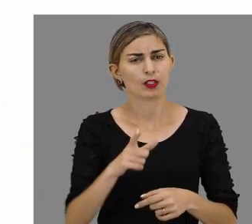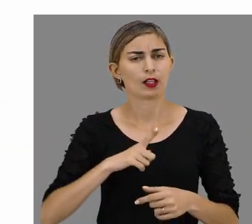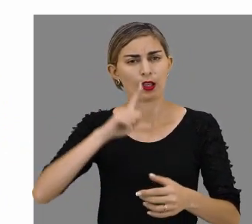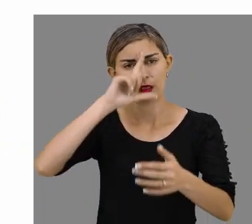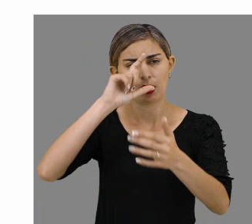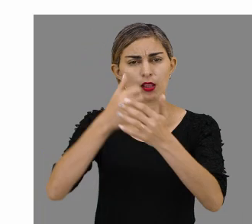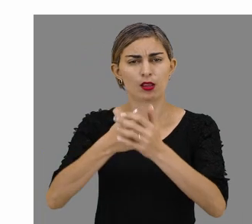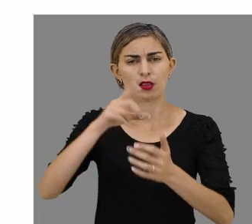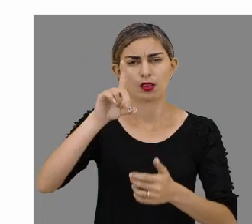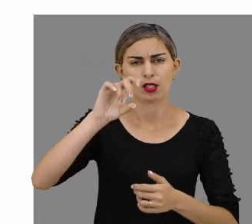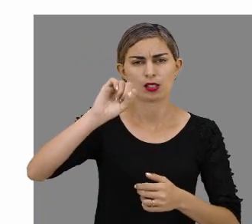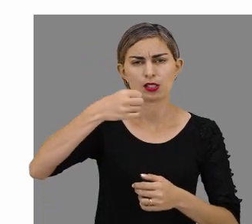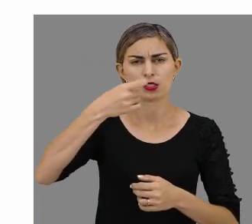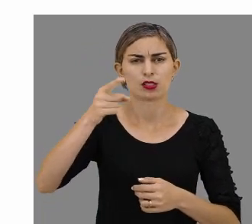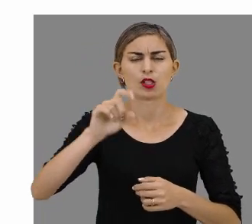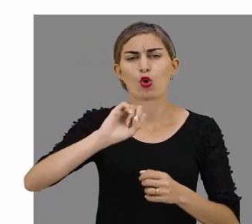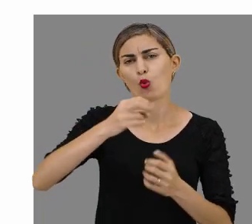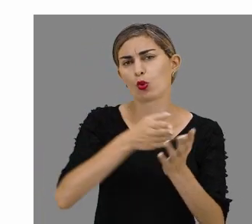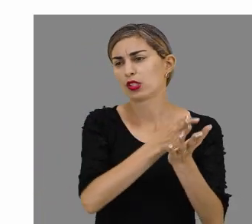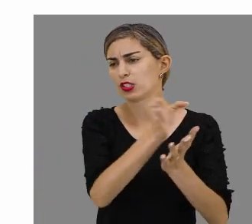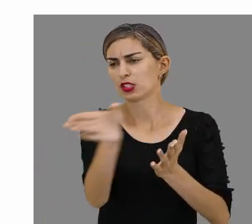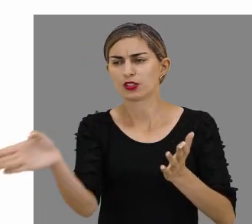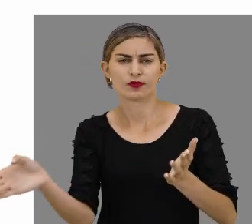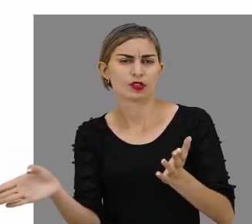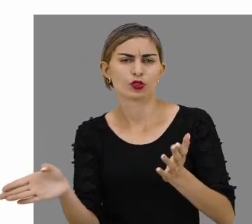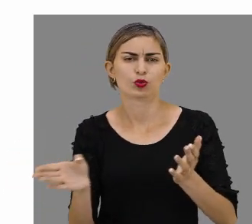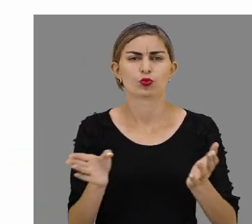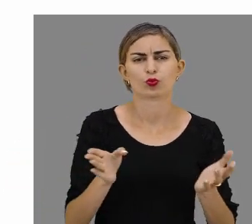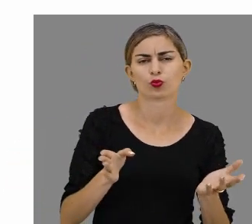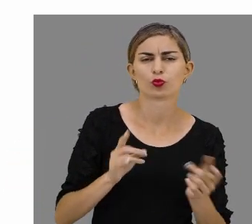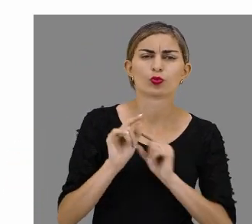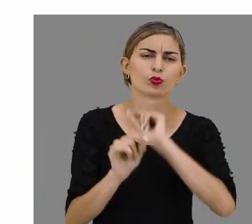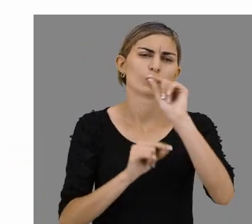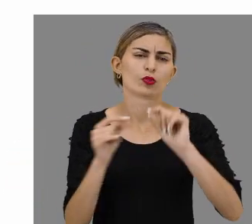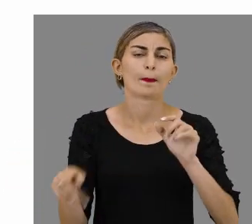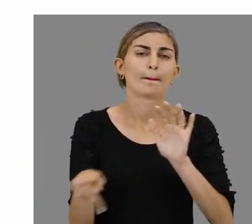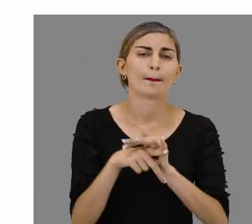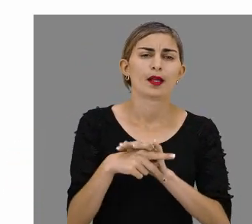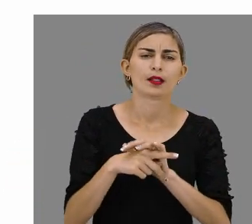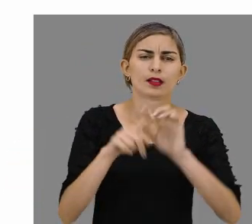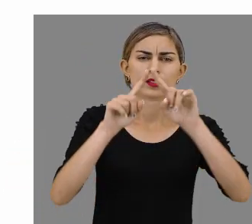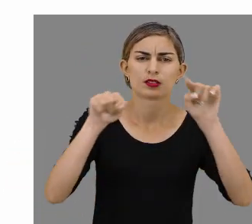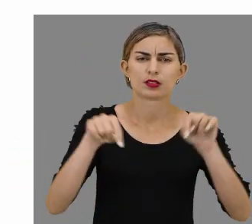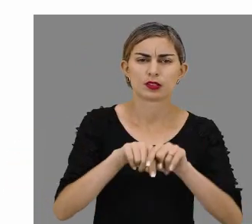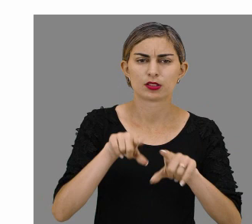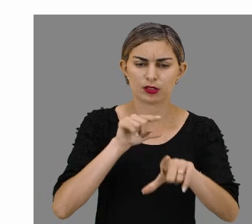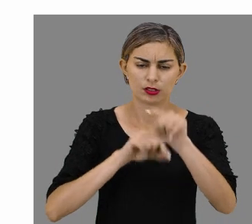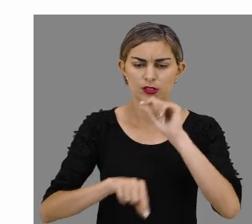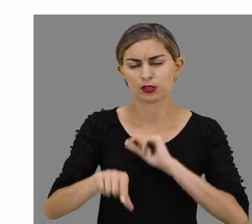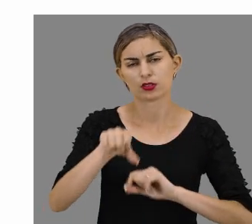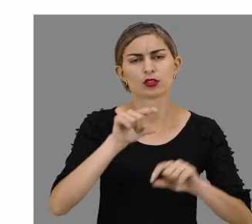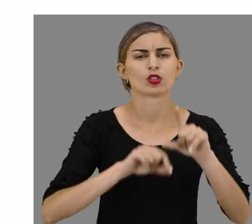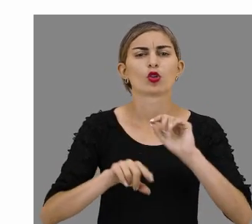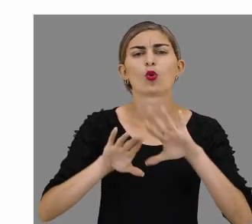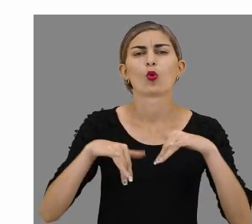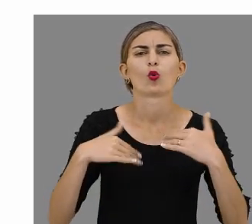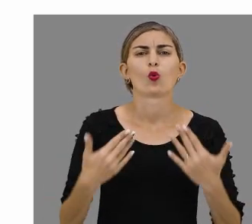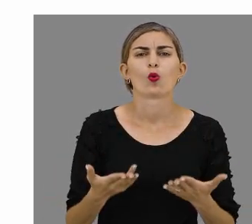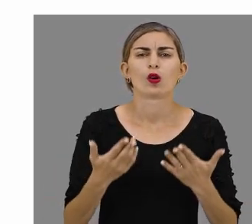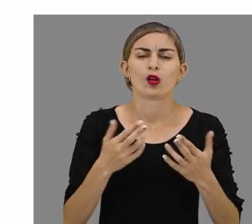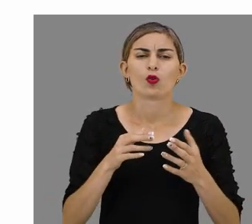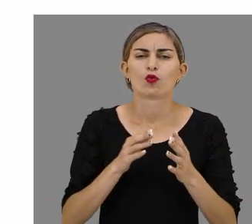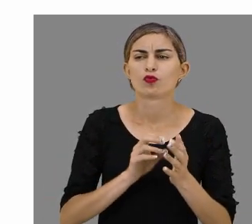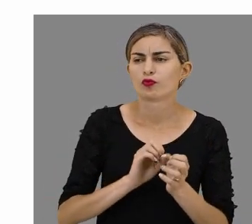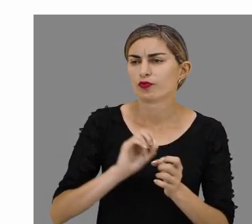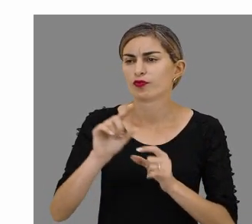de decisão ou mecanismos de desvio condicional, que compõem formas de selecionar quais são as operações